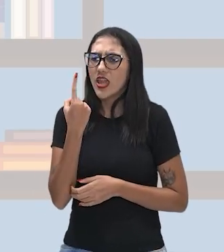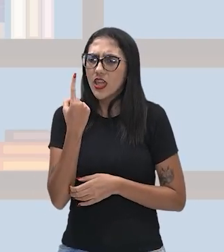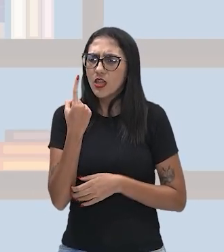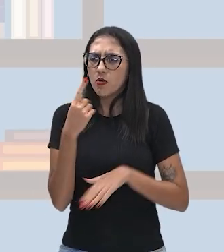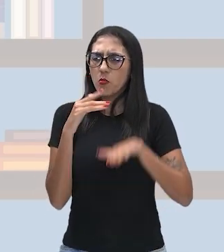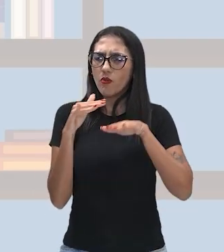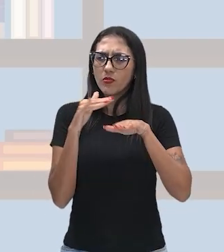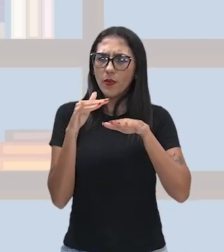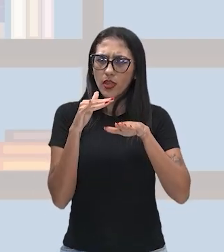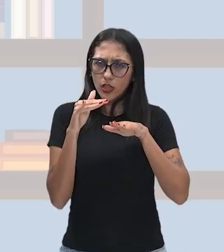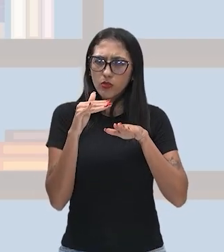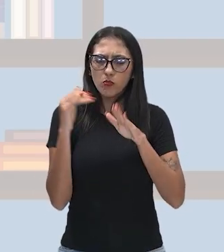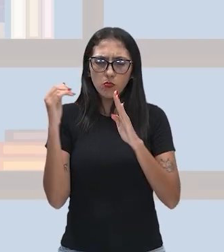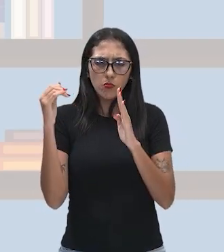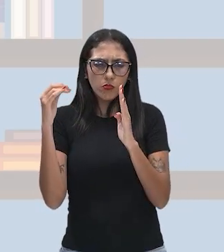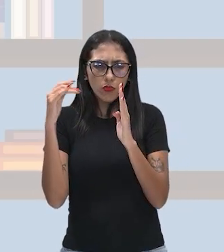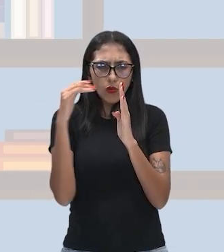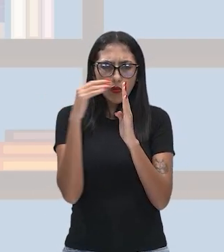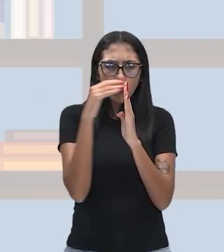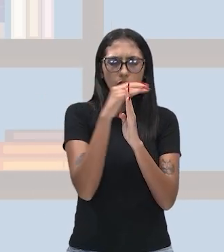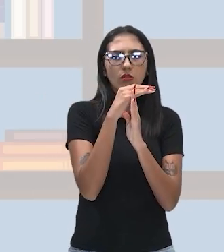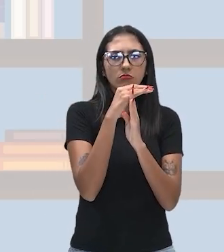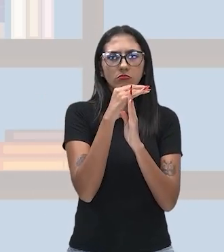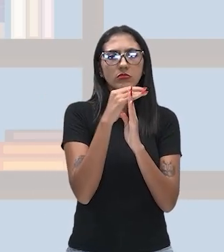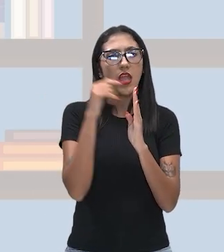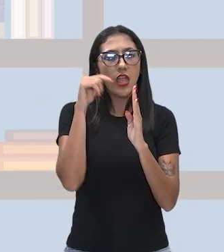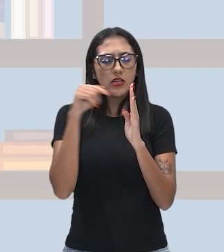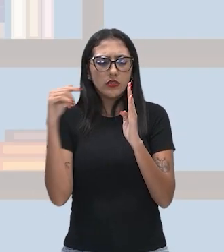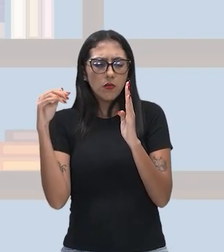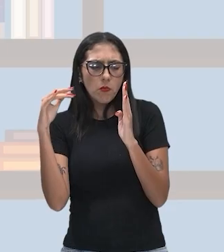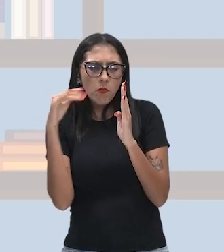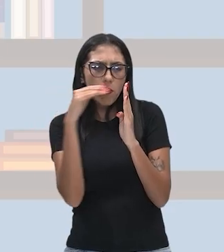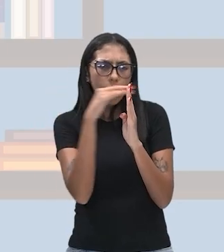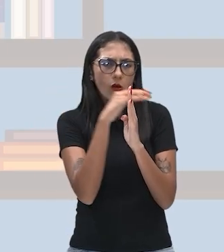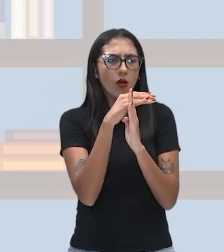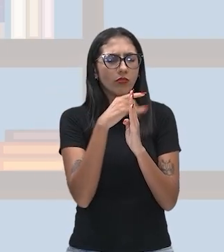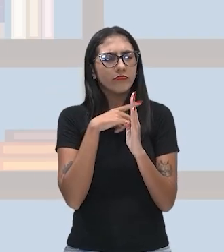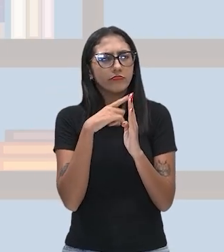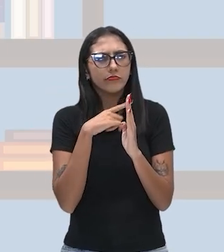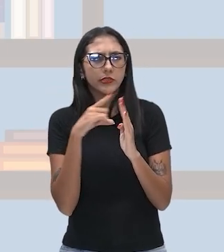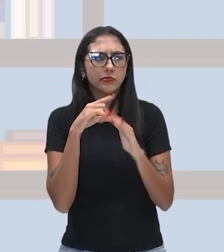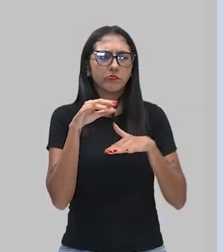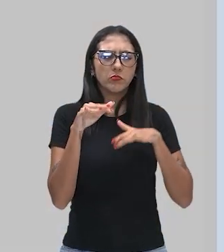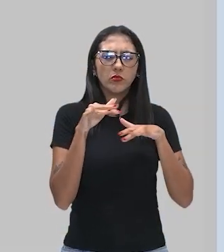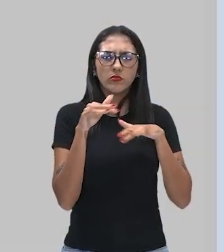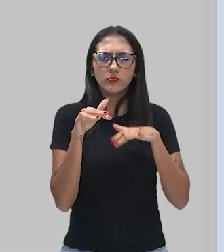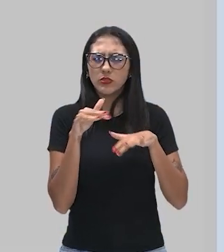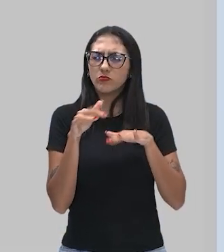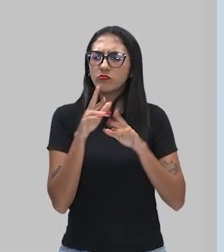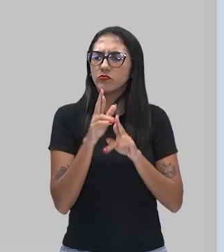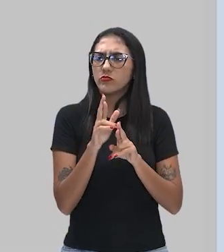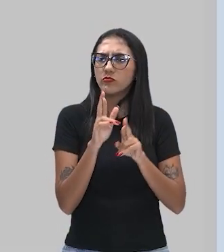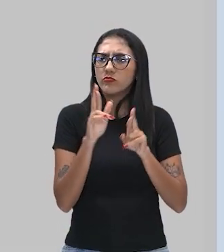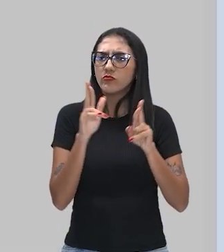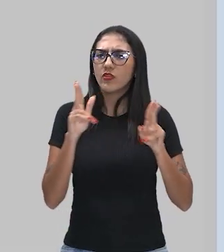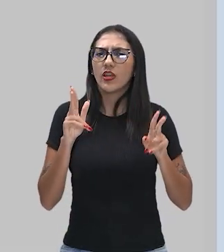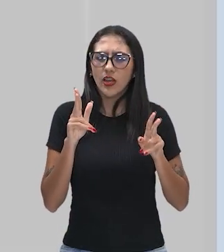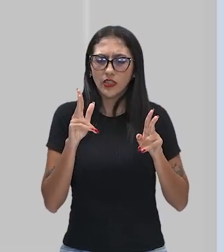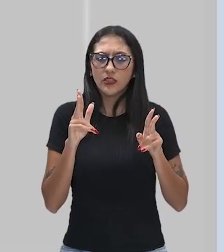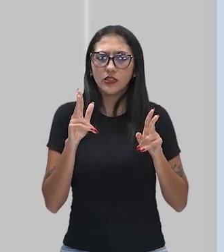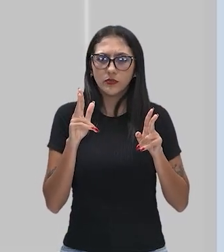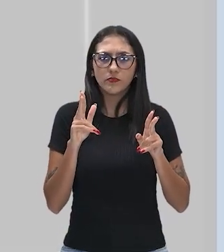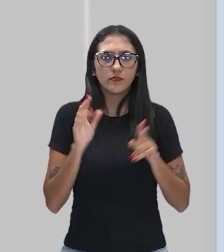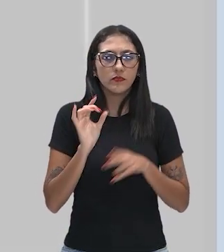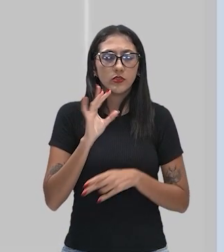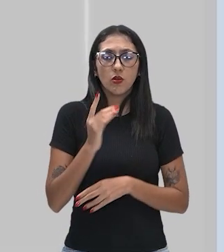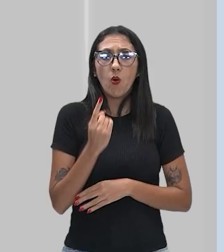elétrons fazia com que estes se comportassem de maneira diferente, optando por atravessar